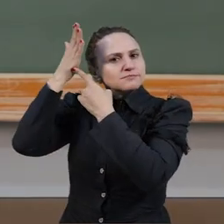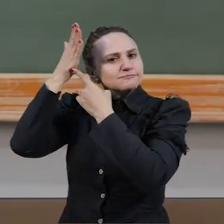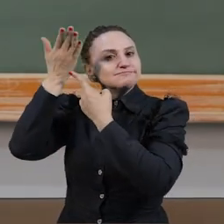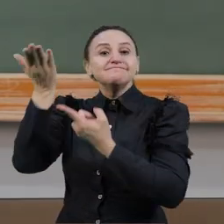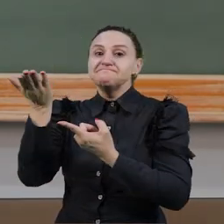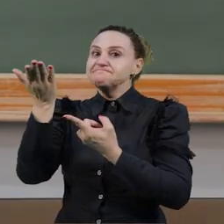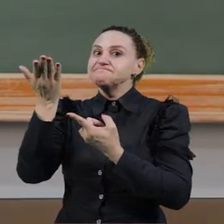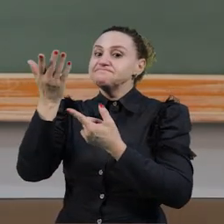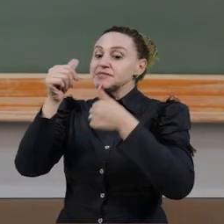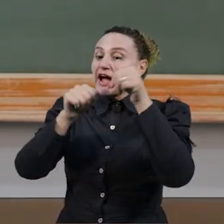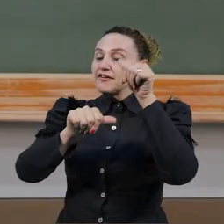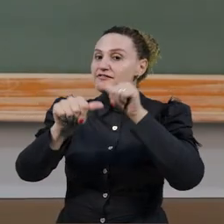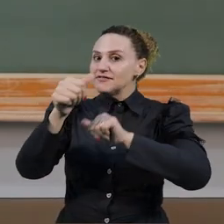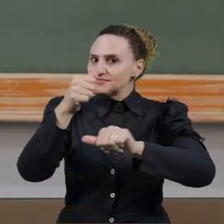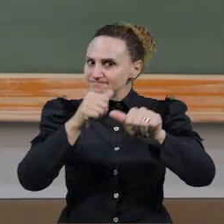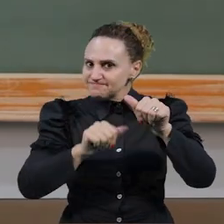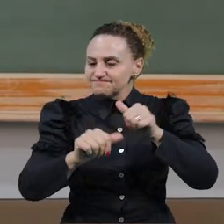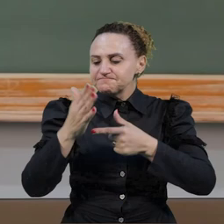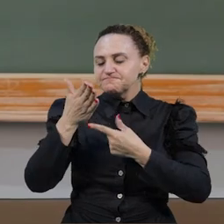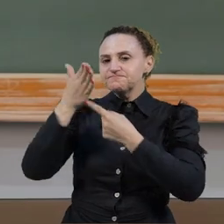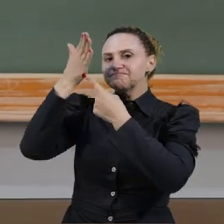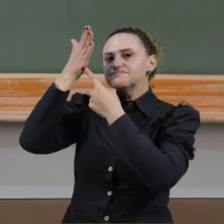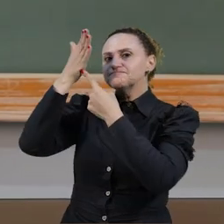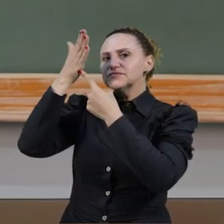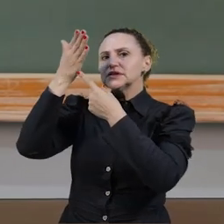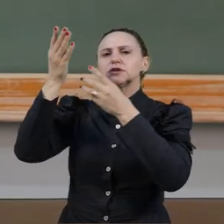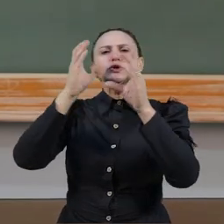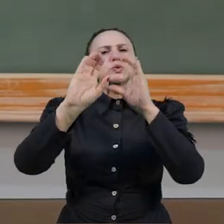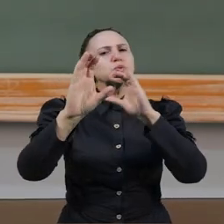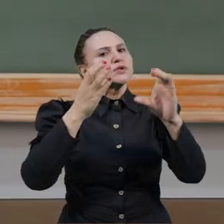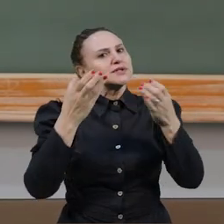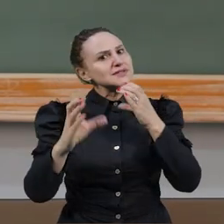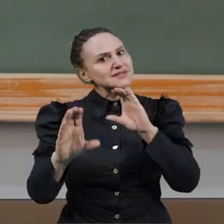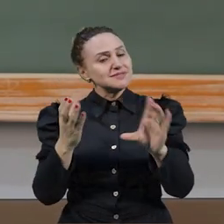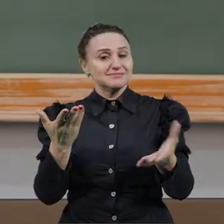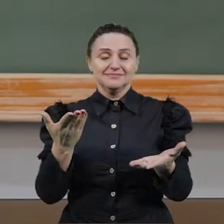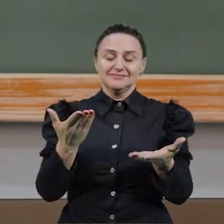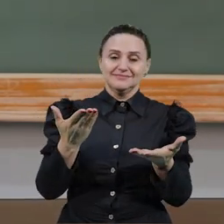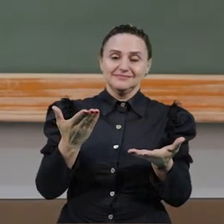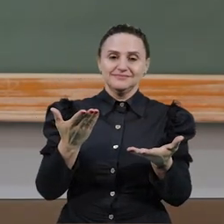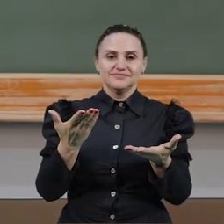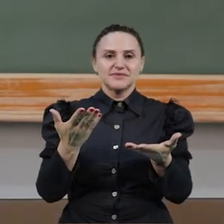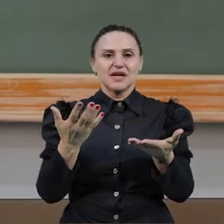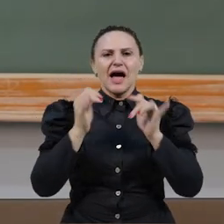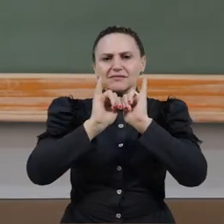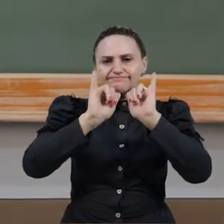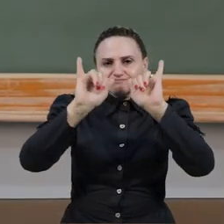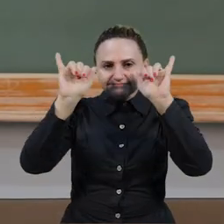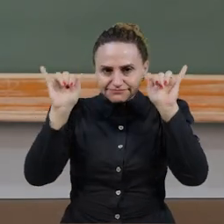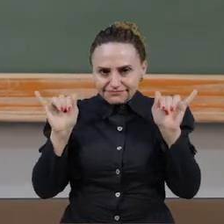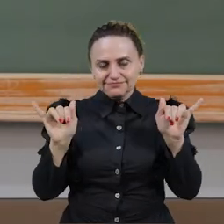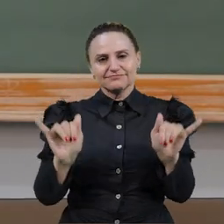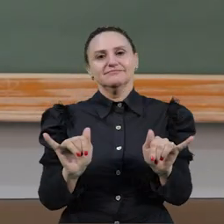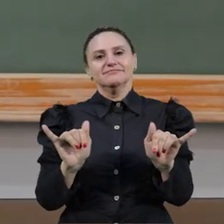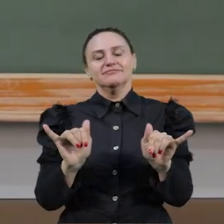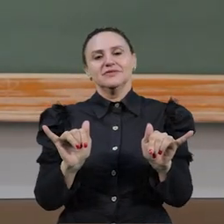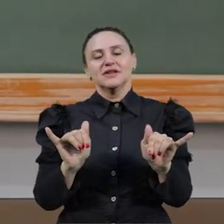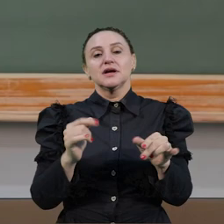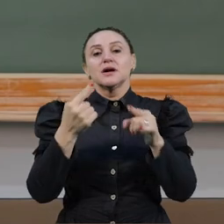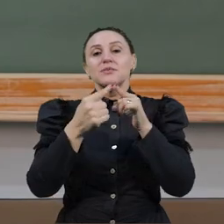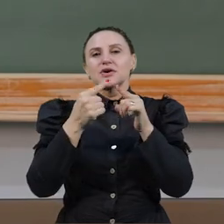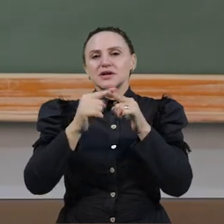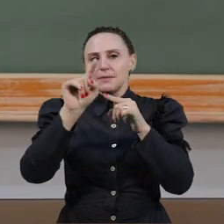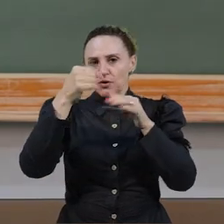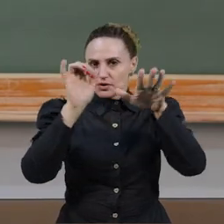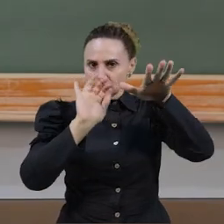temos que pensar na avaliação e também nas tecnologias e comunicação né e informação porque após o período